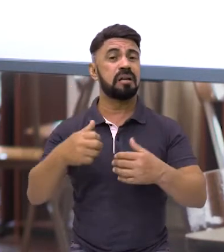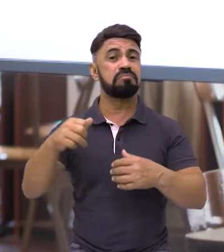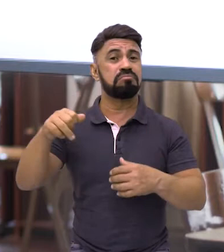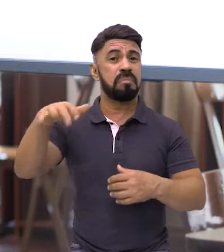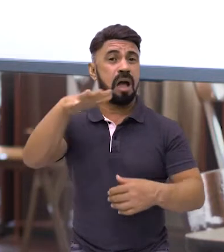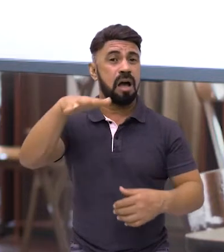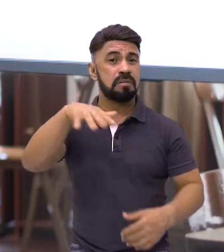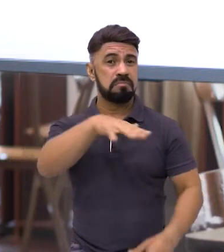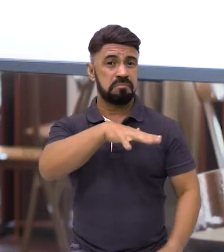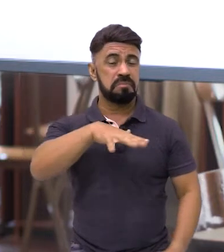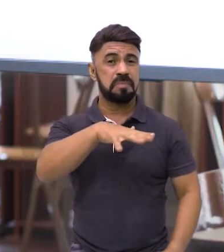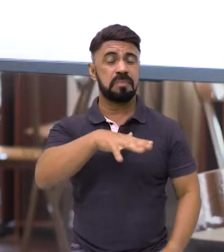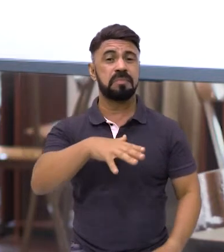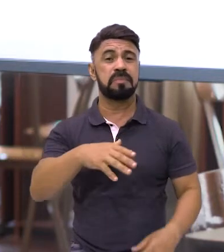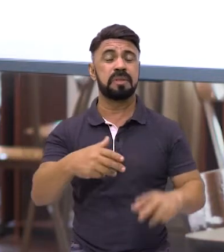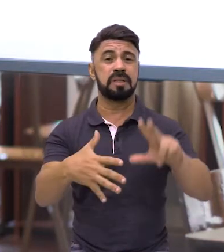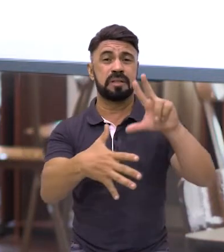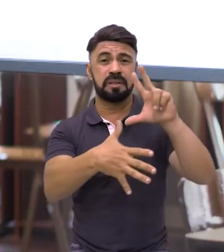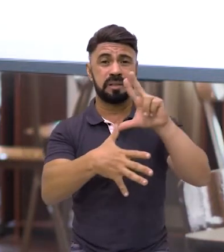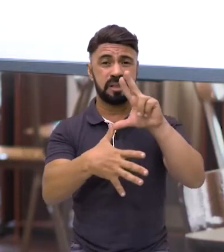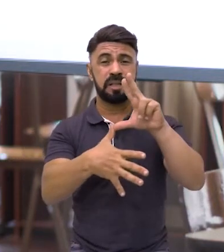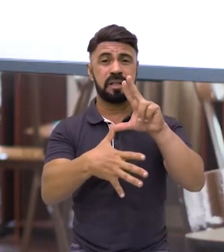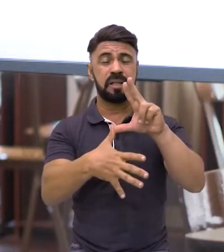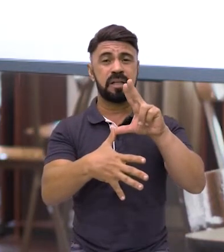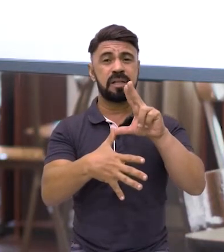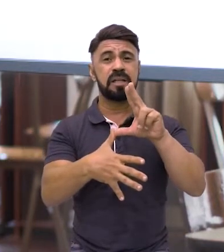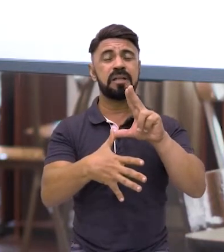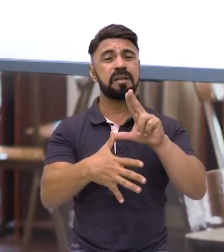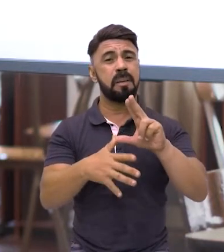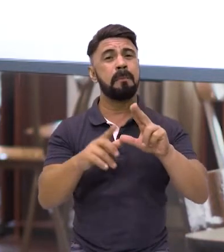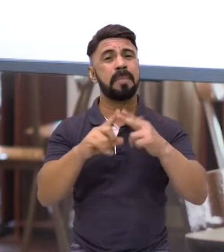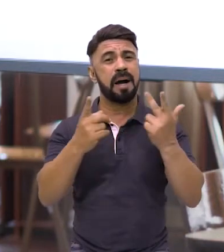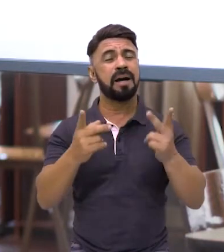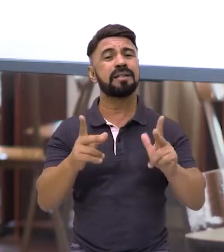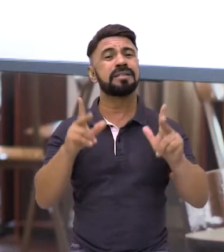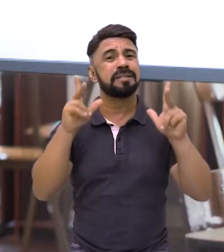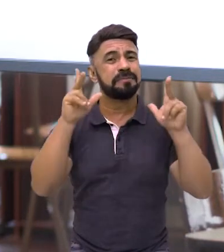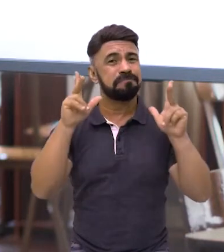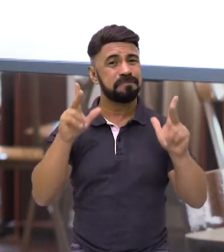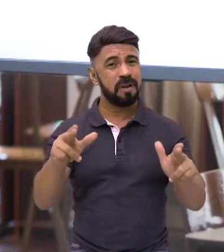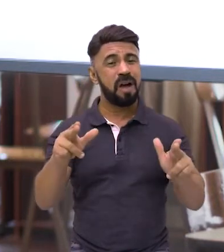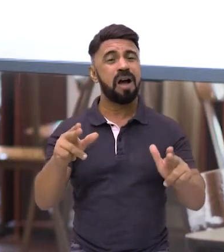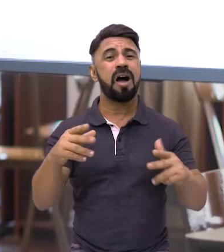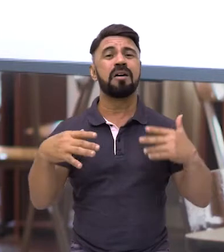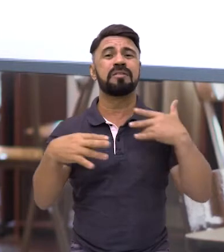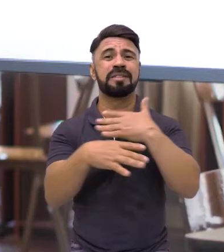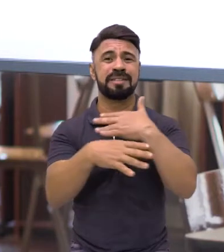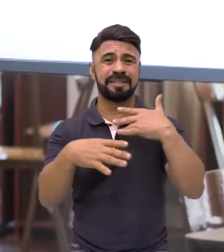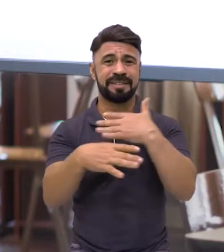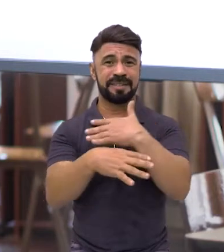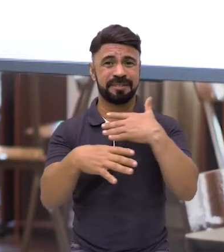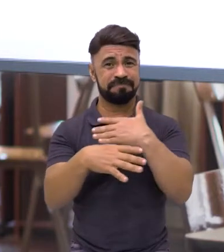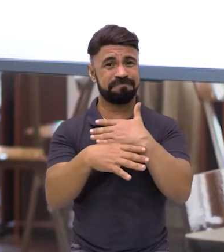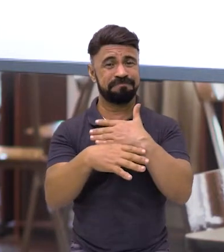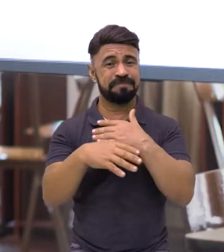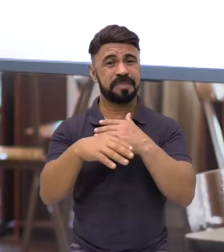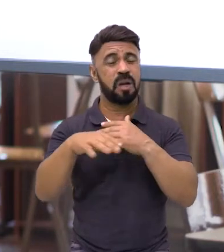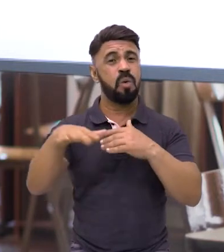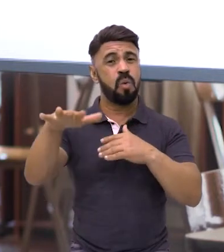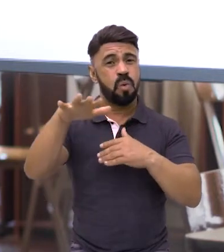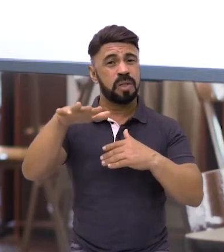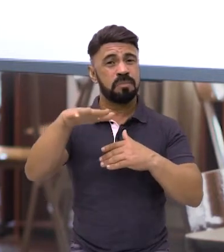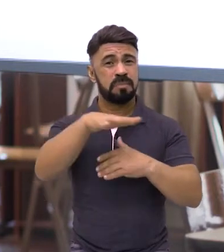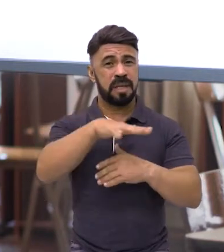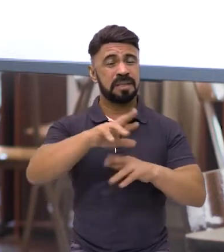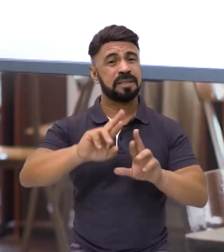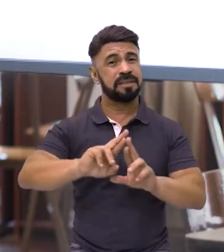espaço urbanizado da América Latina. Pode não parecer, mas continuamos com as mesmas cidades, com espaços diferentes,